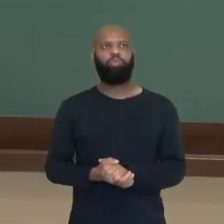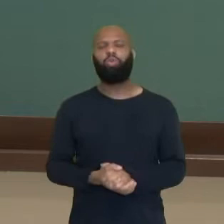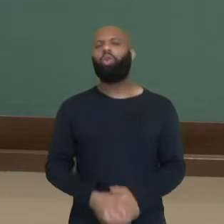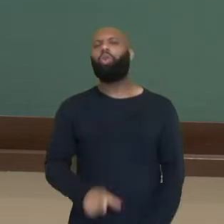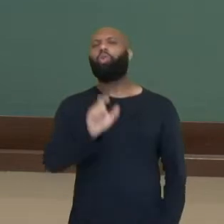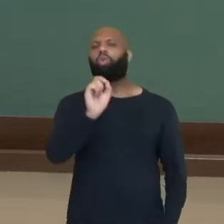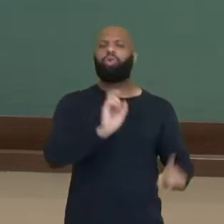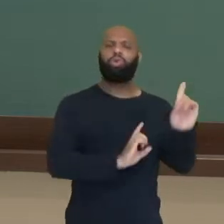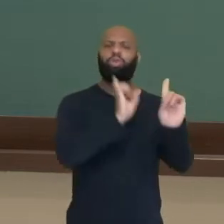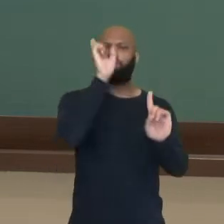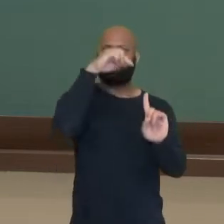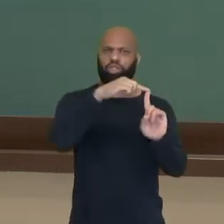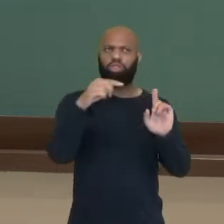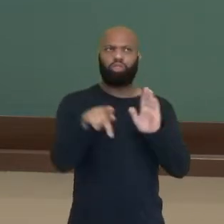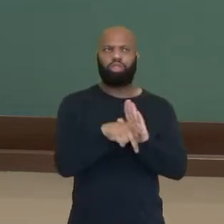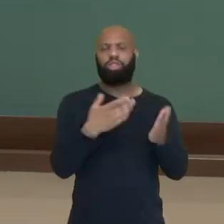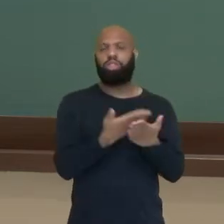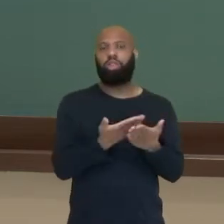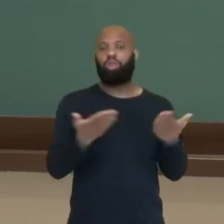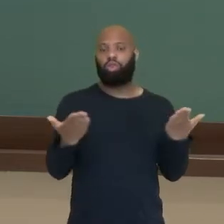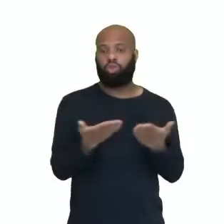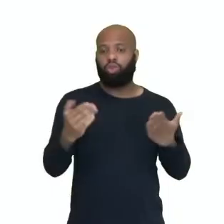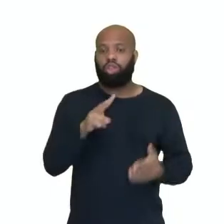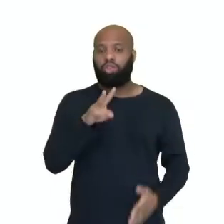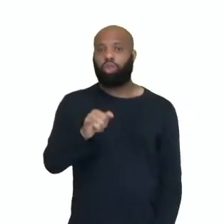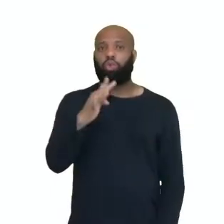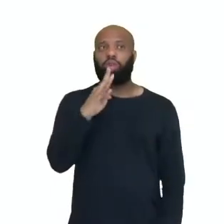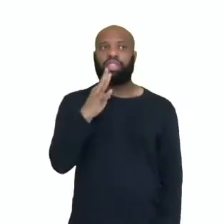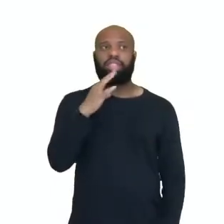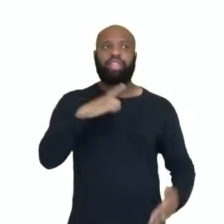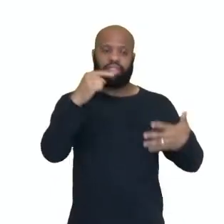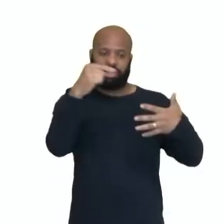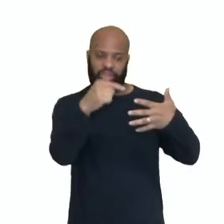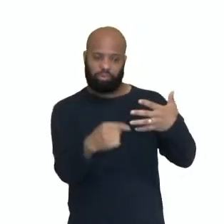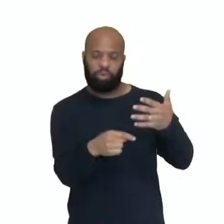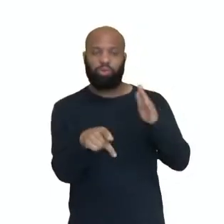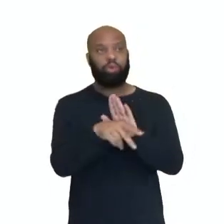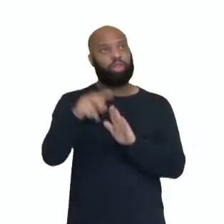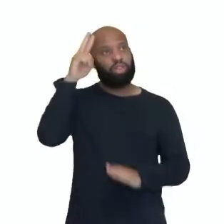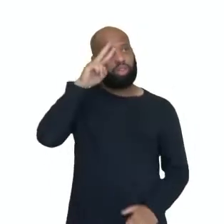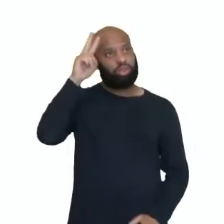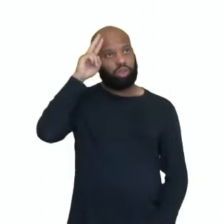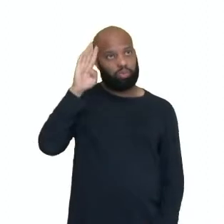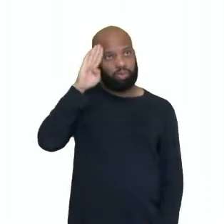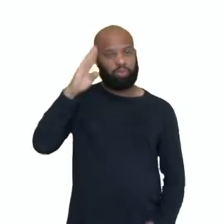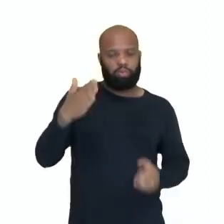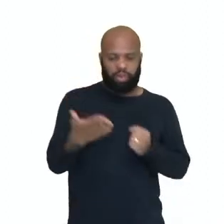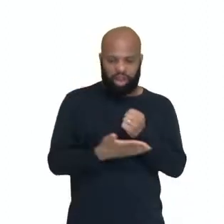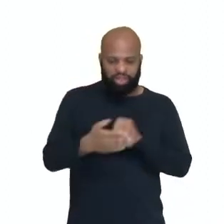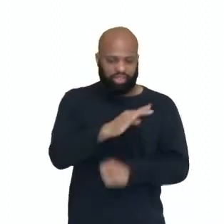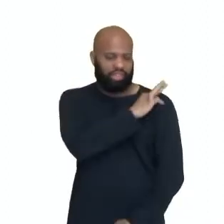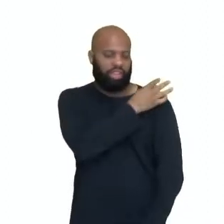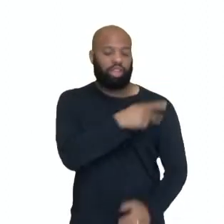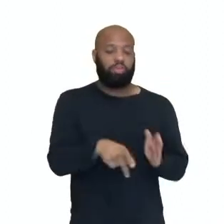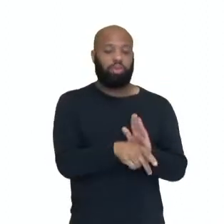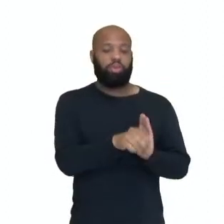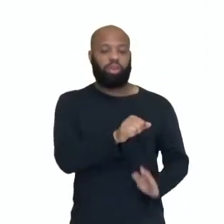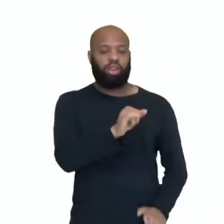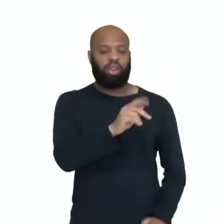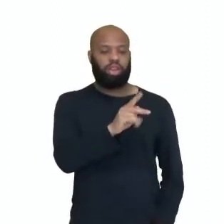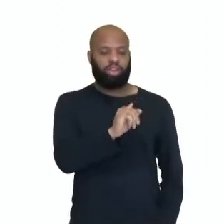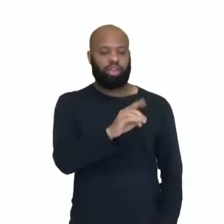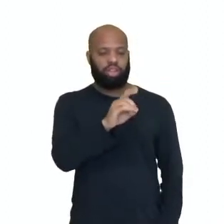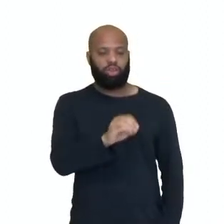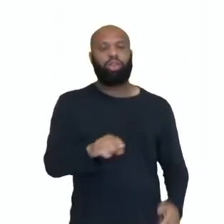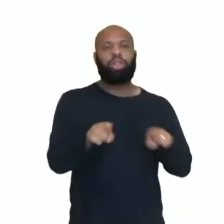os objetivos com a nossa aula? Conhecer os elementos históricos e os principais fundamentos técnicos do Aikido e reconhecer